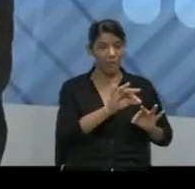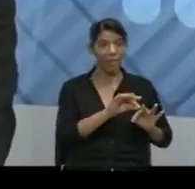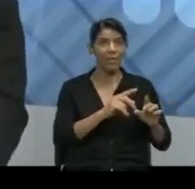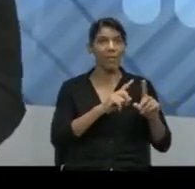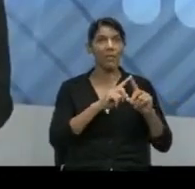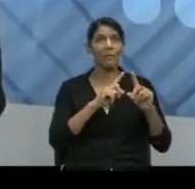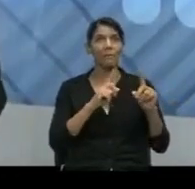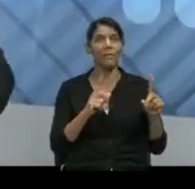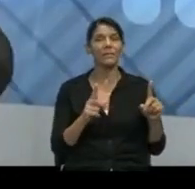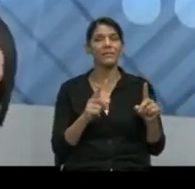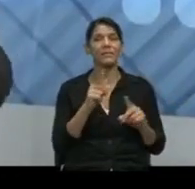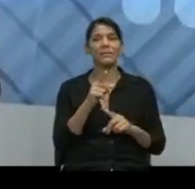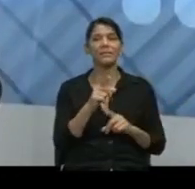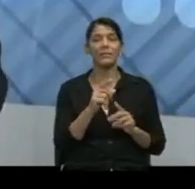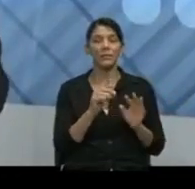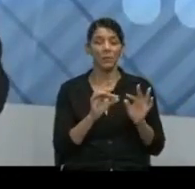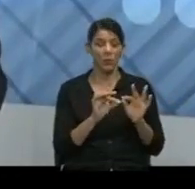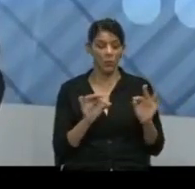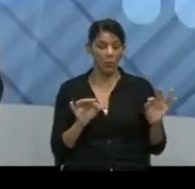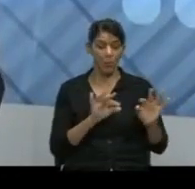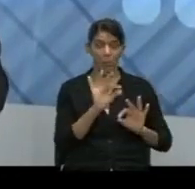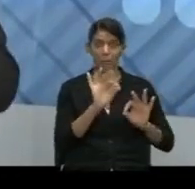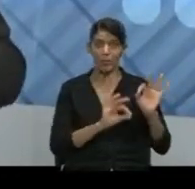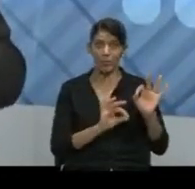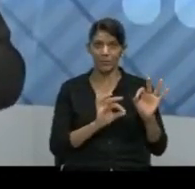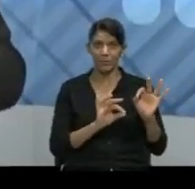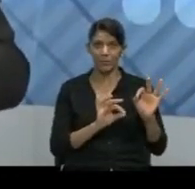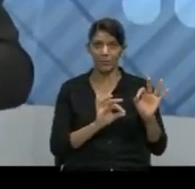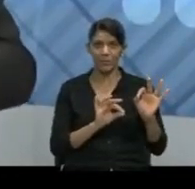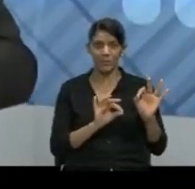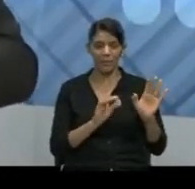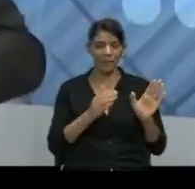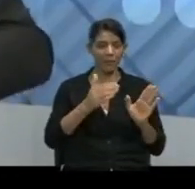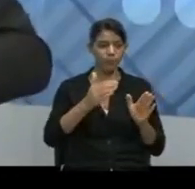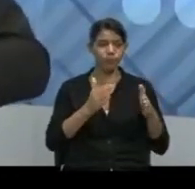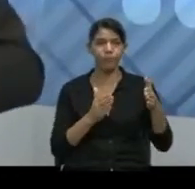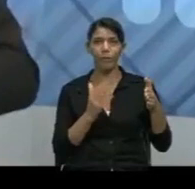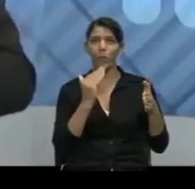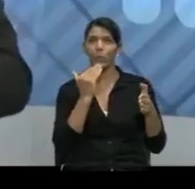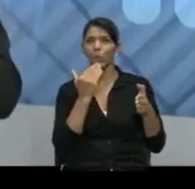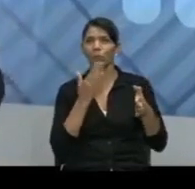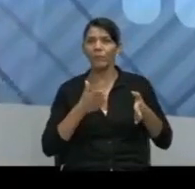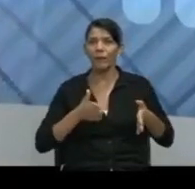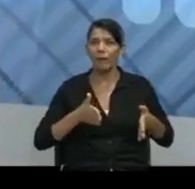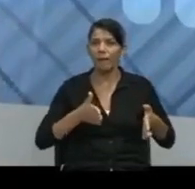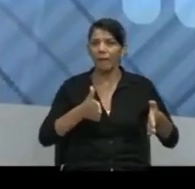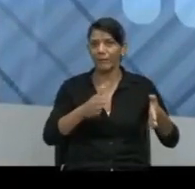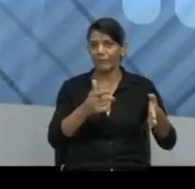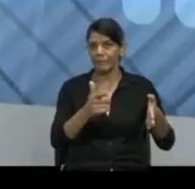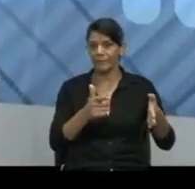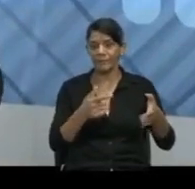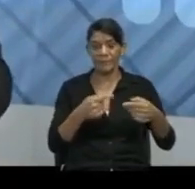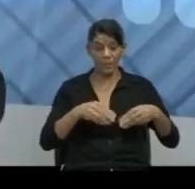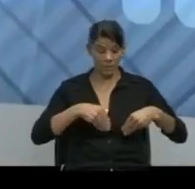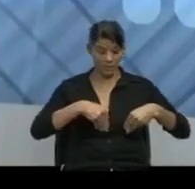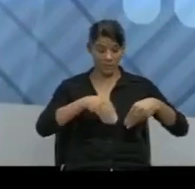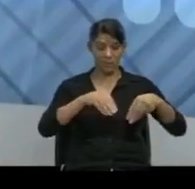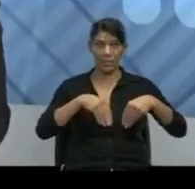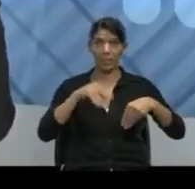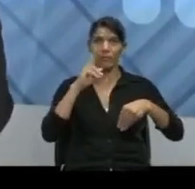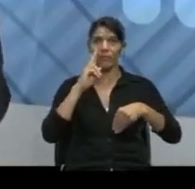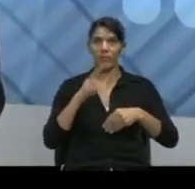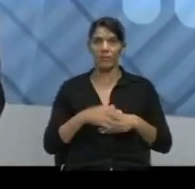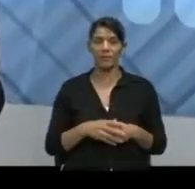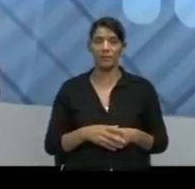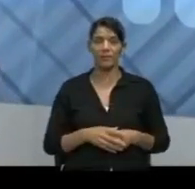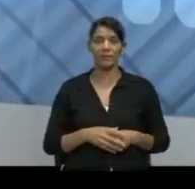no caso, aquele projeto ele estava deslocado, né? Ele não estava reto no terreno. A gente tem um terreno, quer ver? A